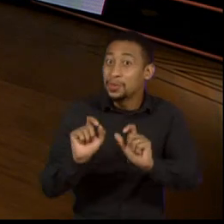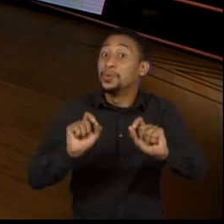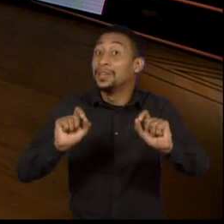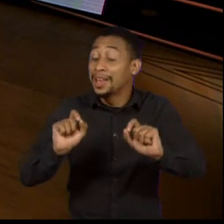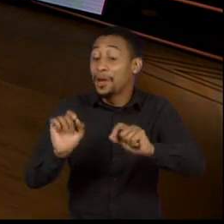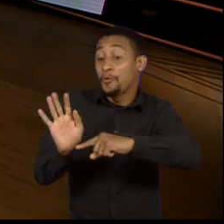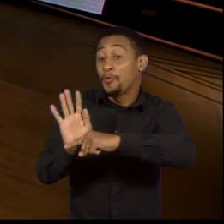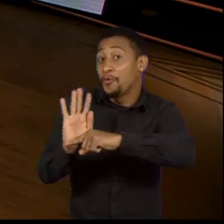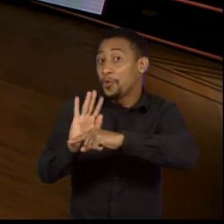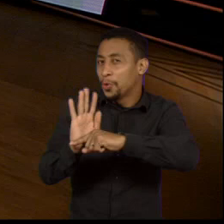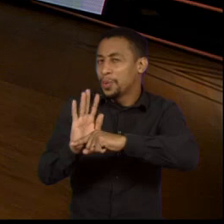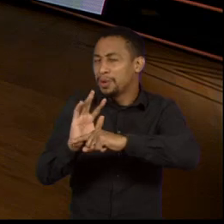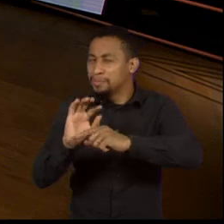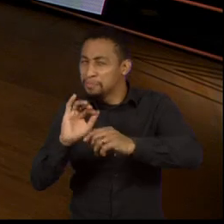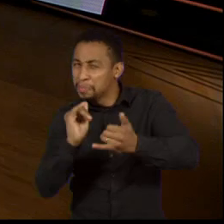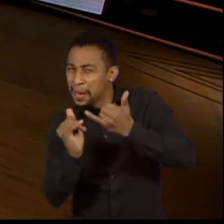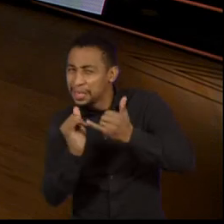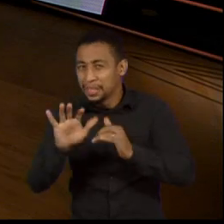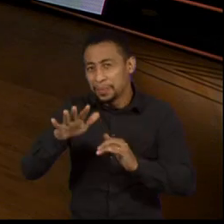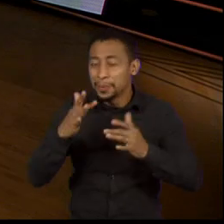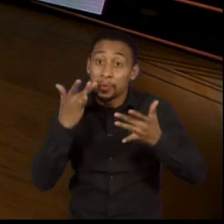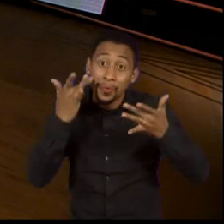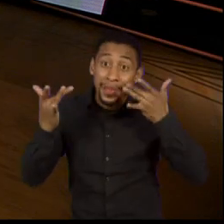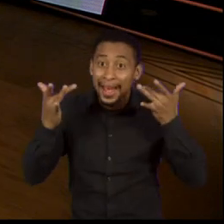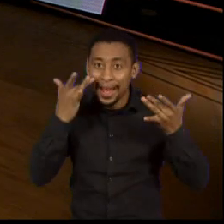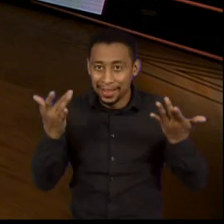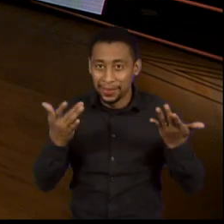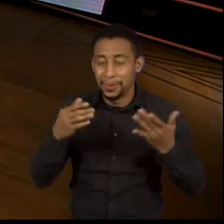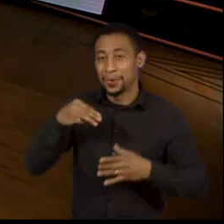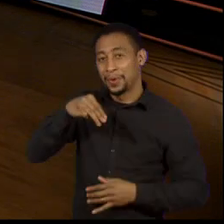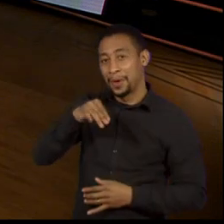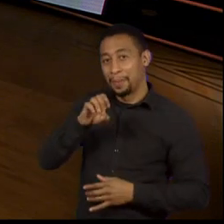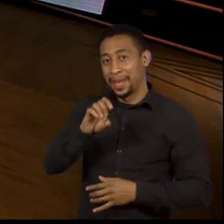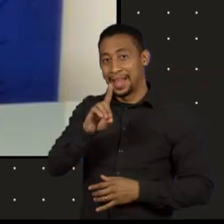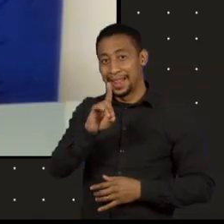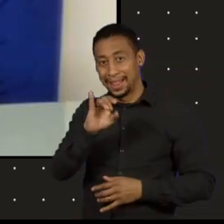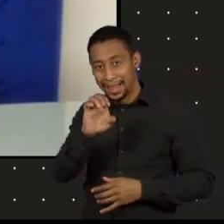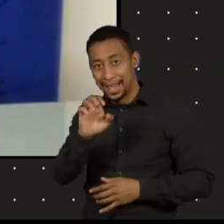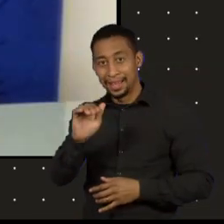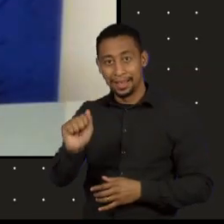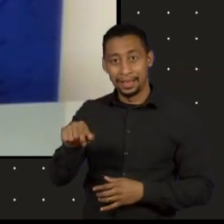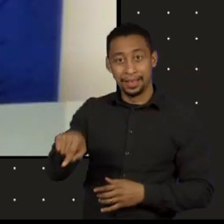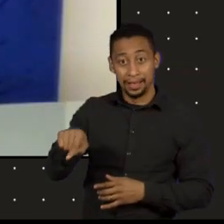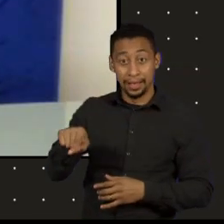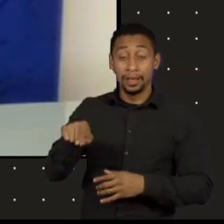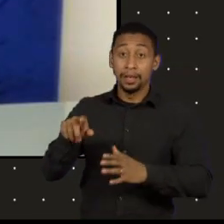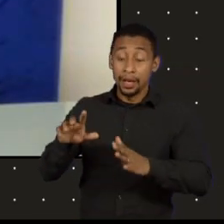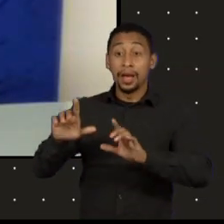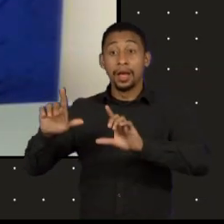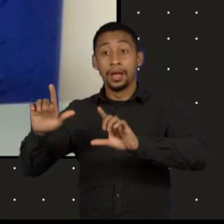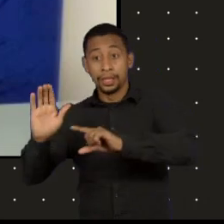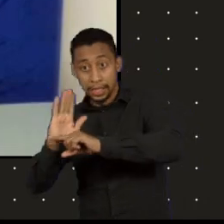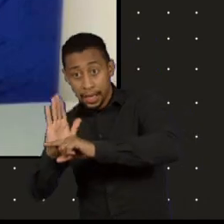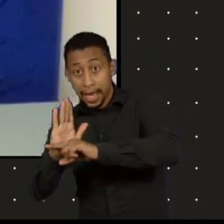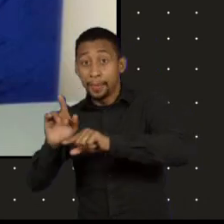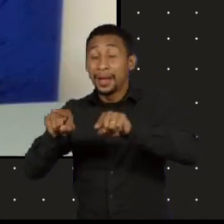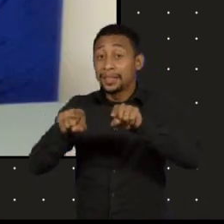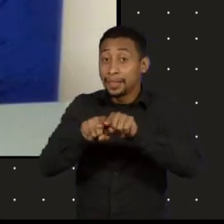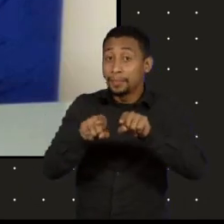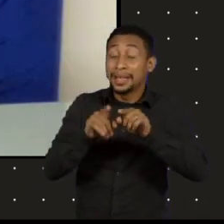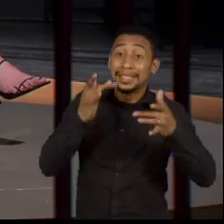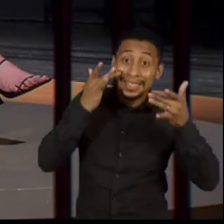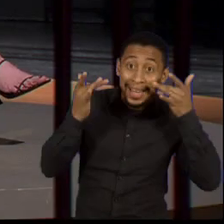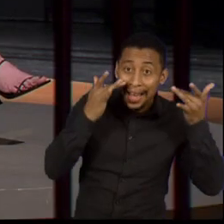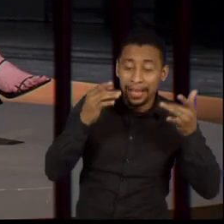uma ideia. E é cinema, mas é teatro também. Então, finalmente, eu